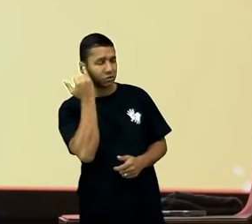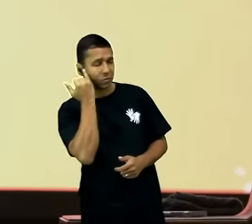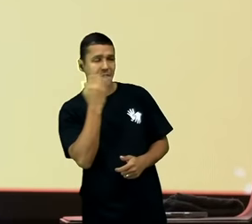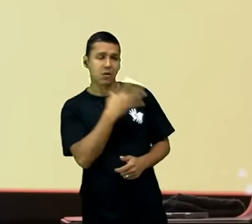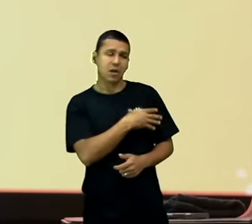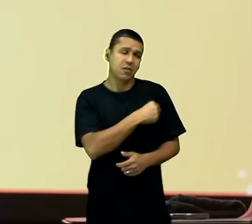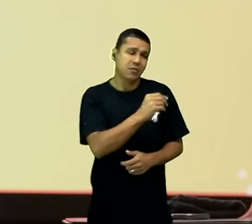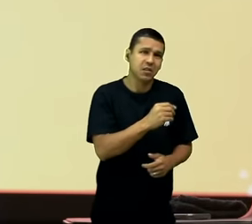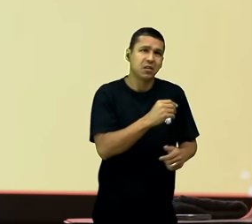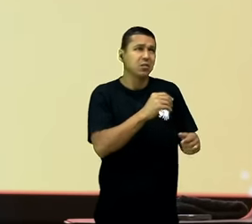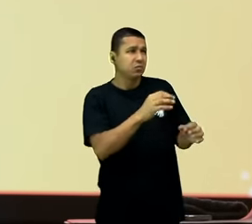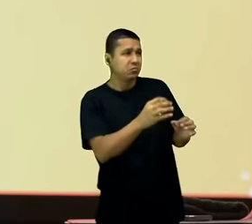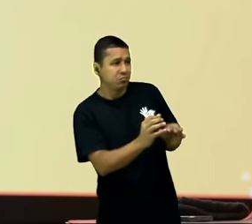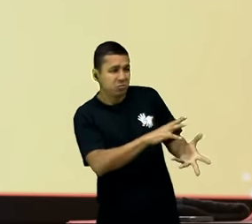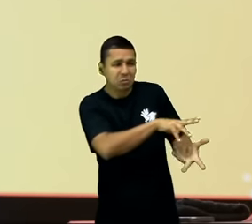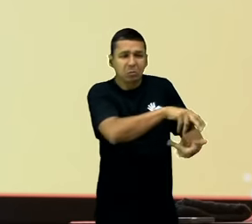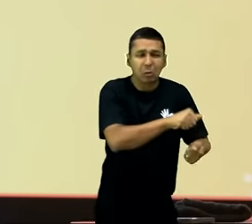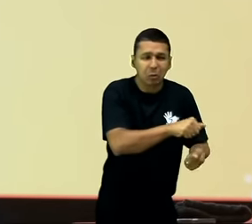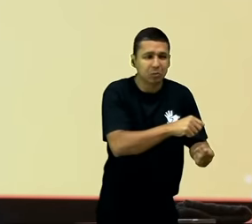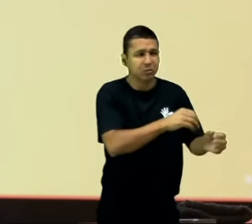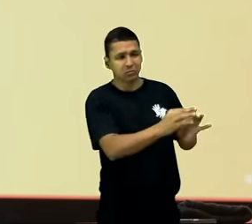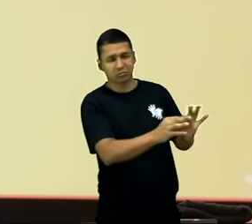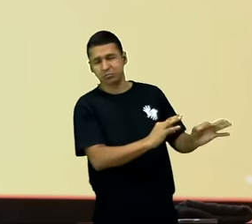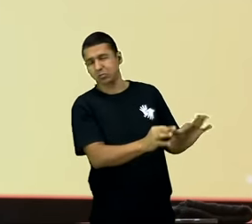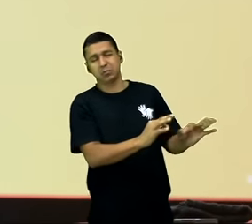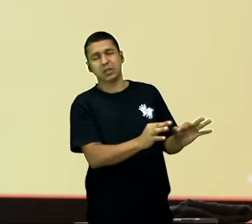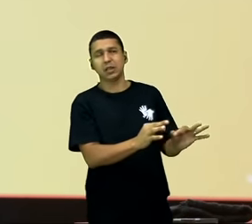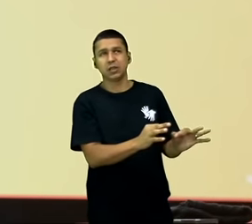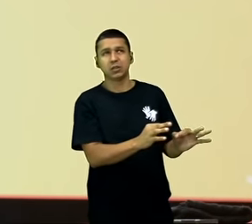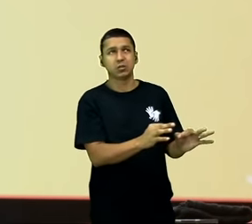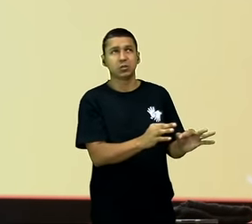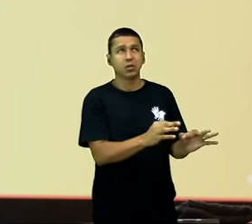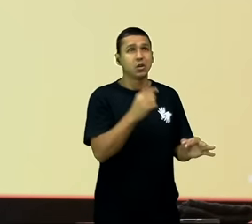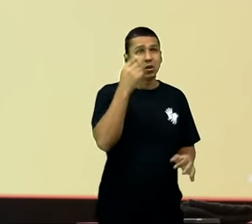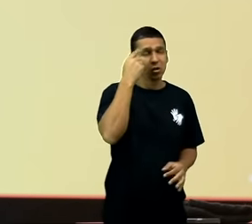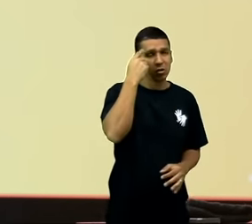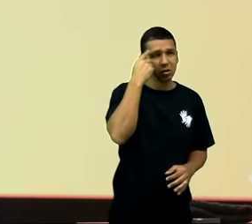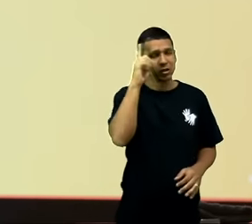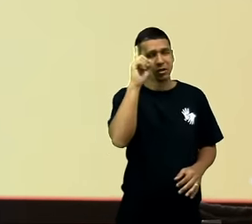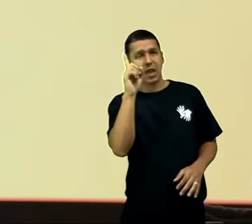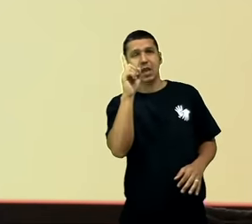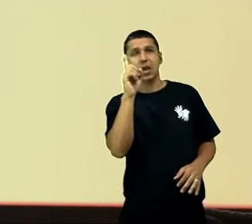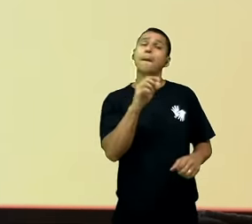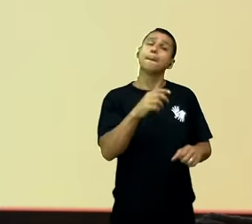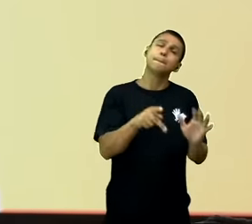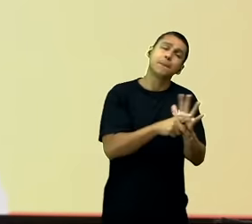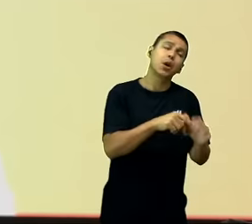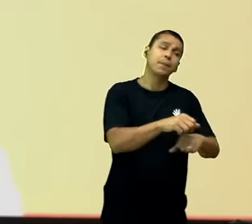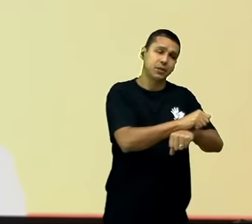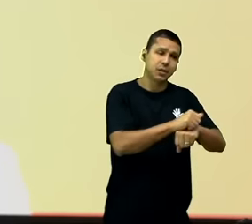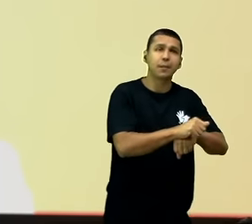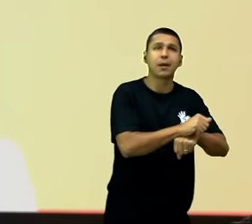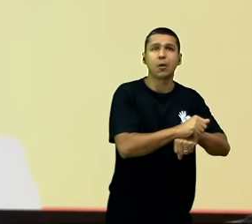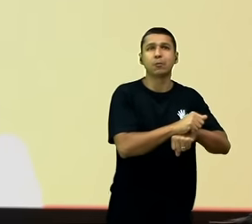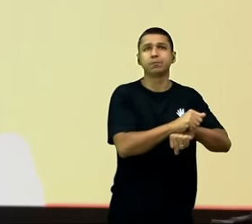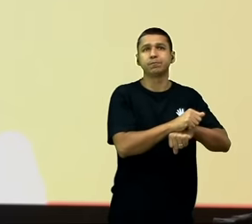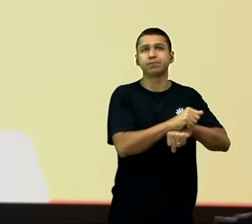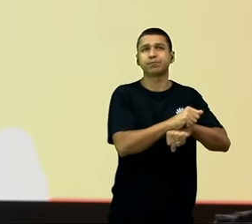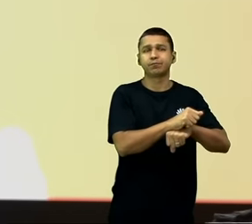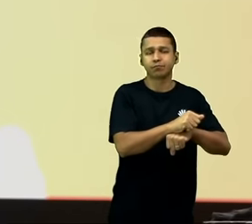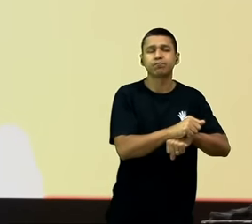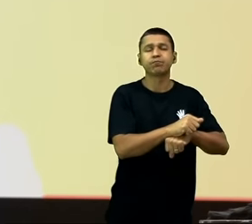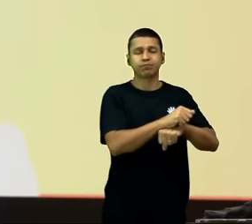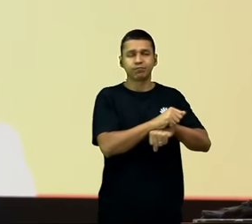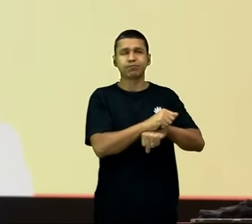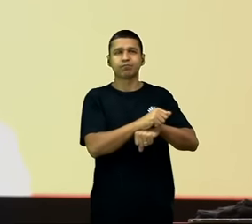humanas, que a gente gera na carne. Deus só reconhece aquilo que é gerado no espírito. Ismael não é filho da promessa. Ismael é filho da